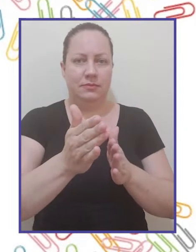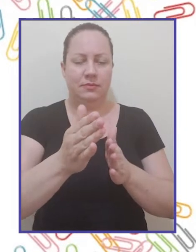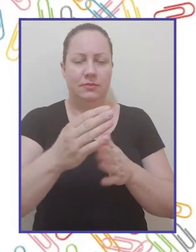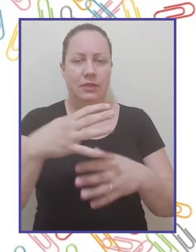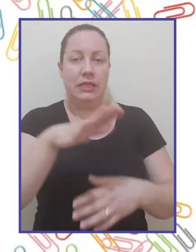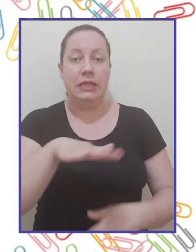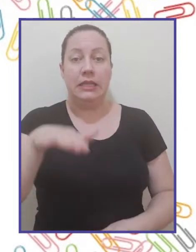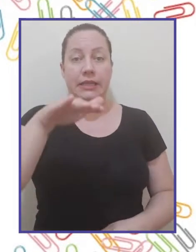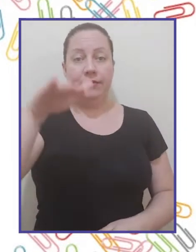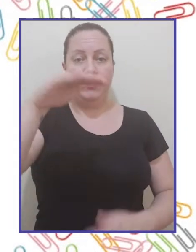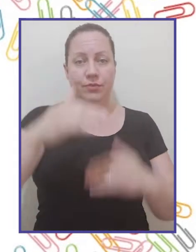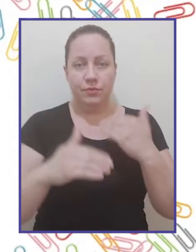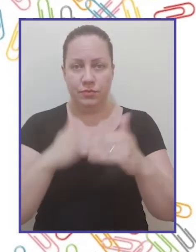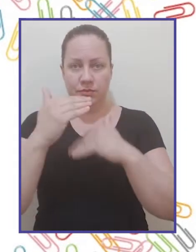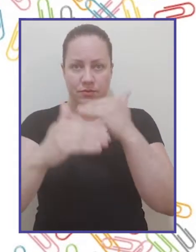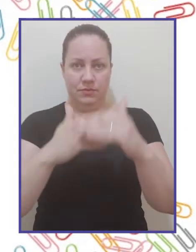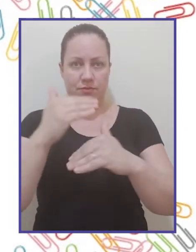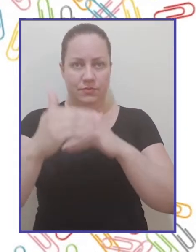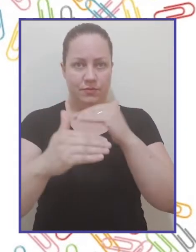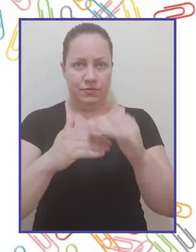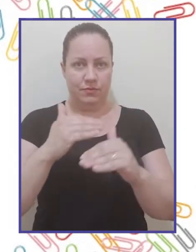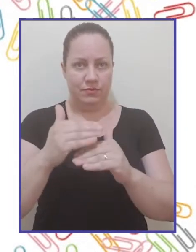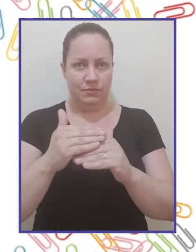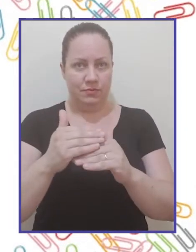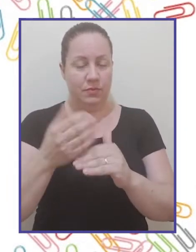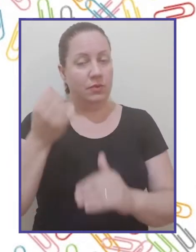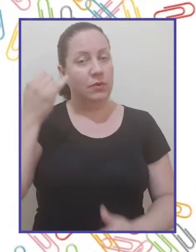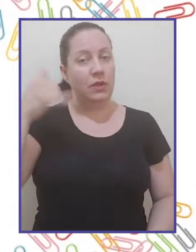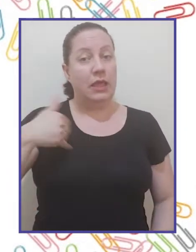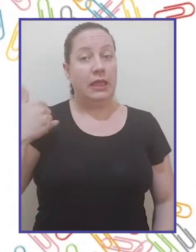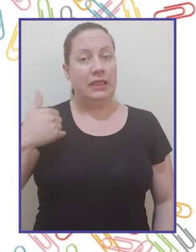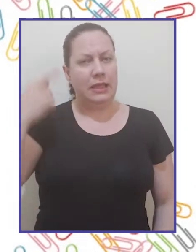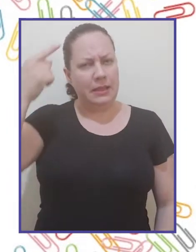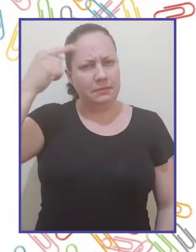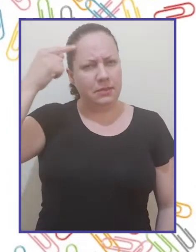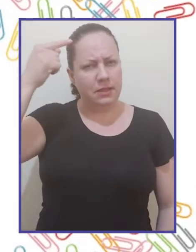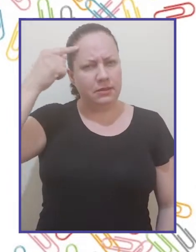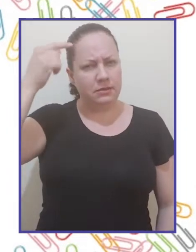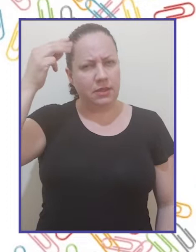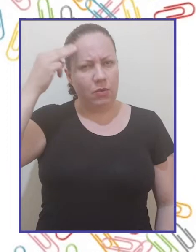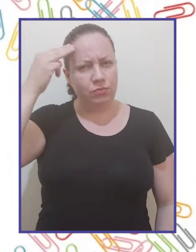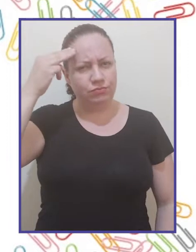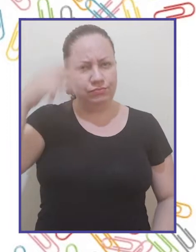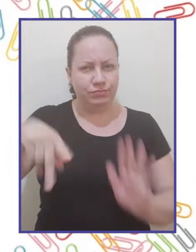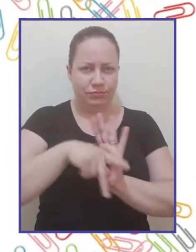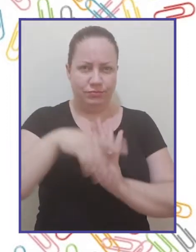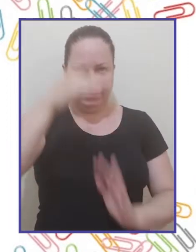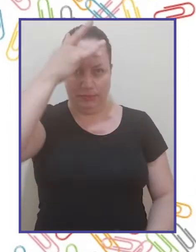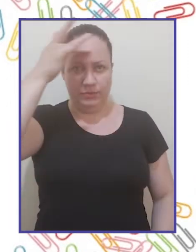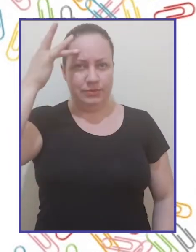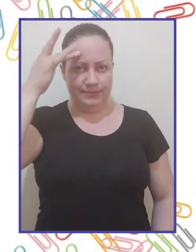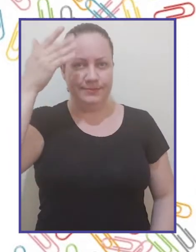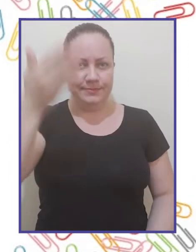em relação ao nível de desenvolvimento ou idade mental do indivíduo.